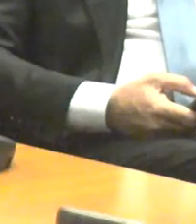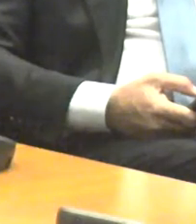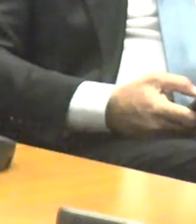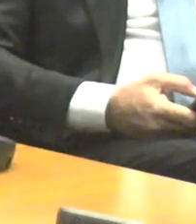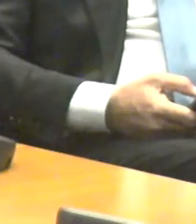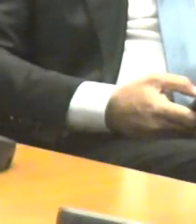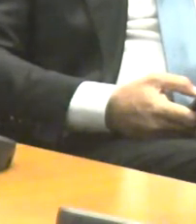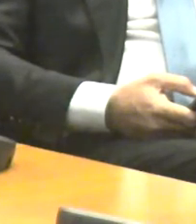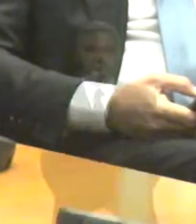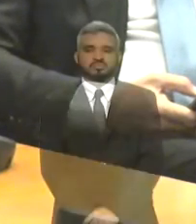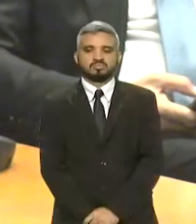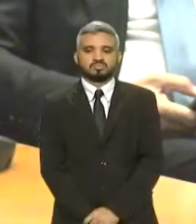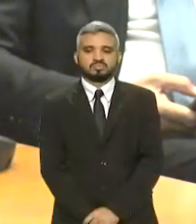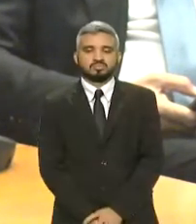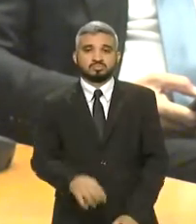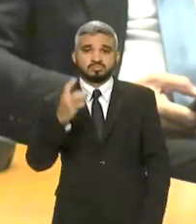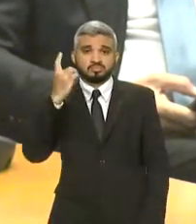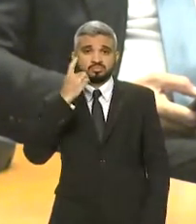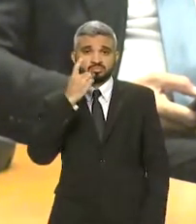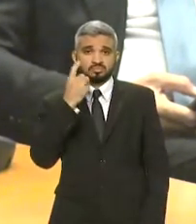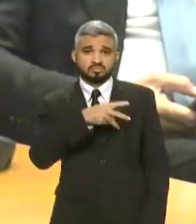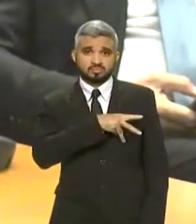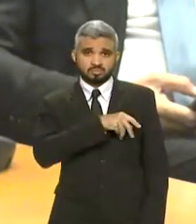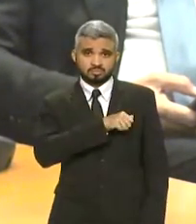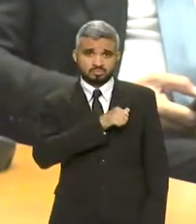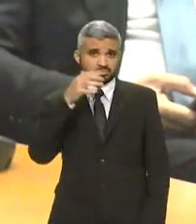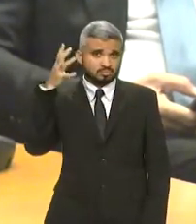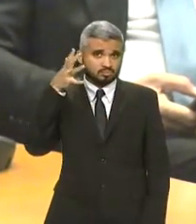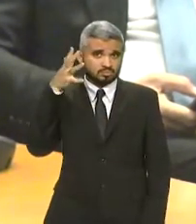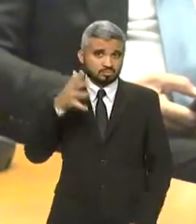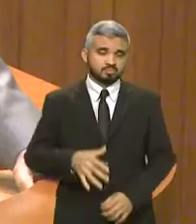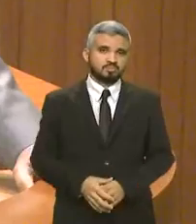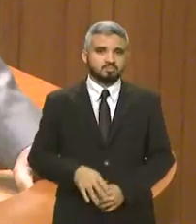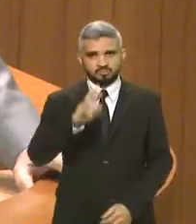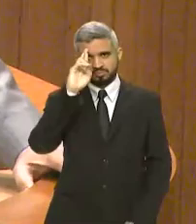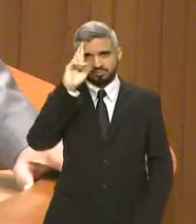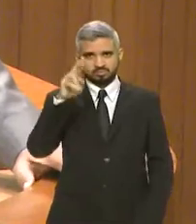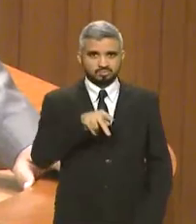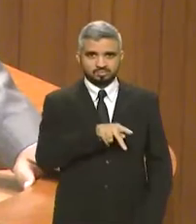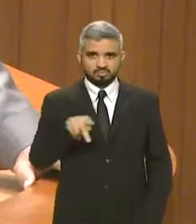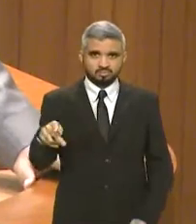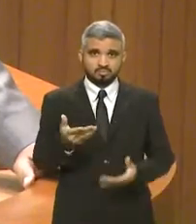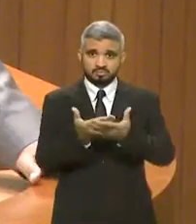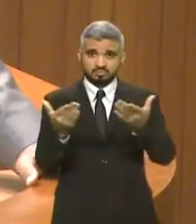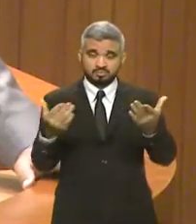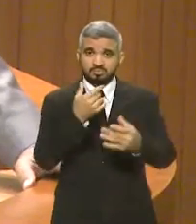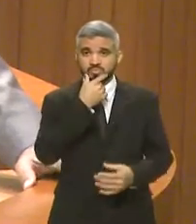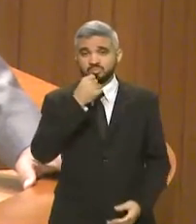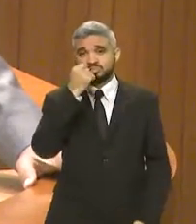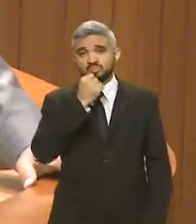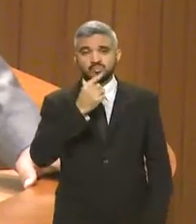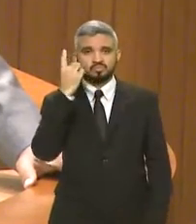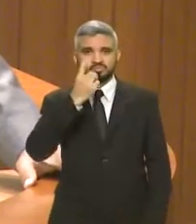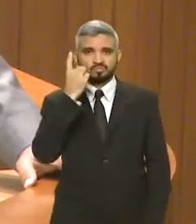Senhor presidente, senhores deputados, deputadas, povo do Maranhão, imprensa, eu venho